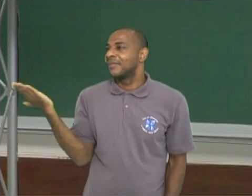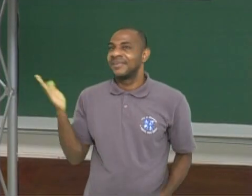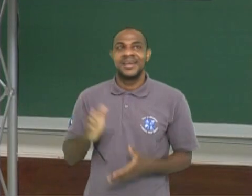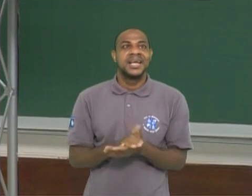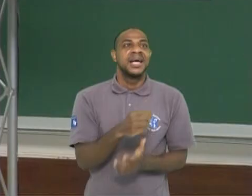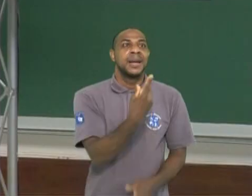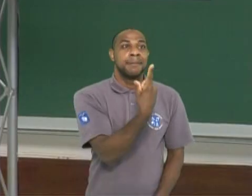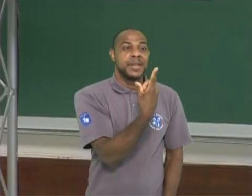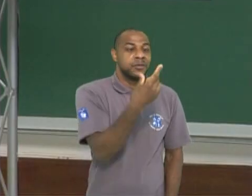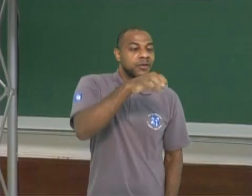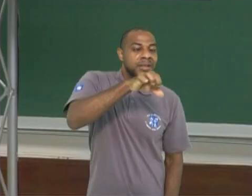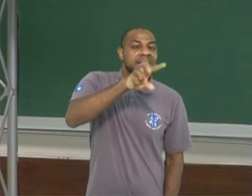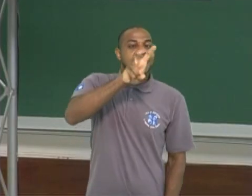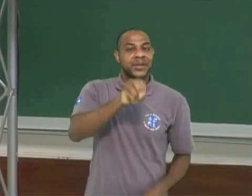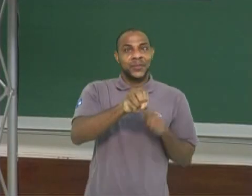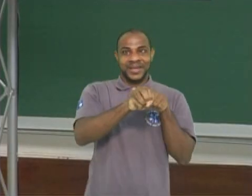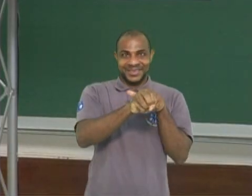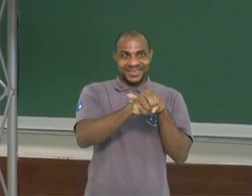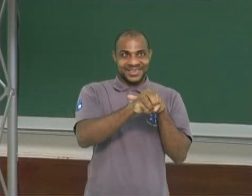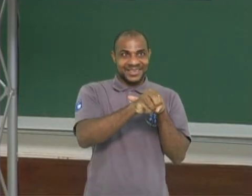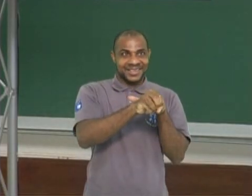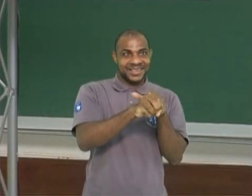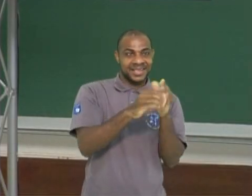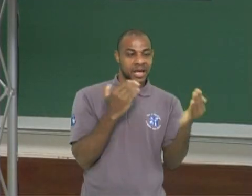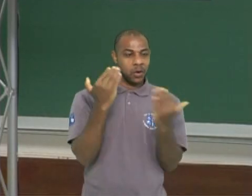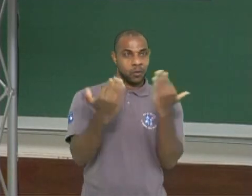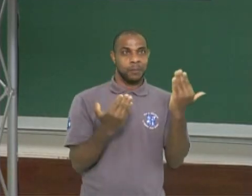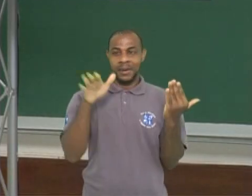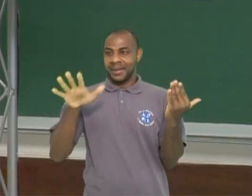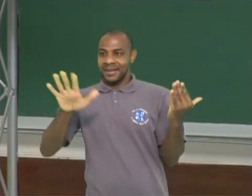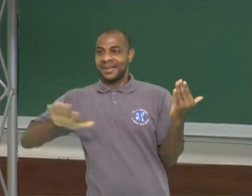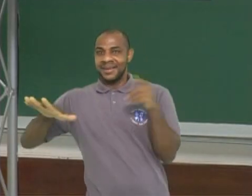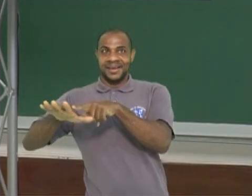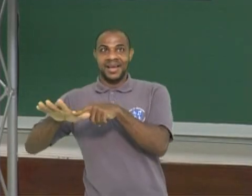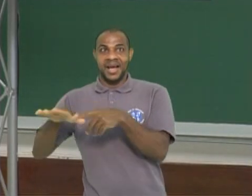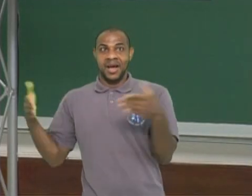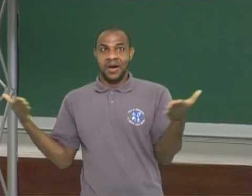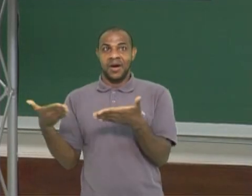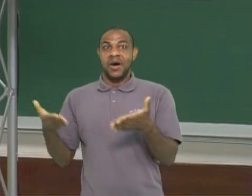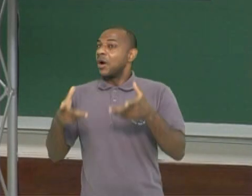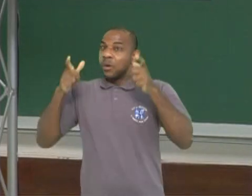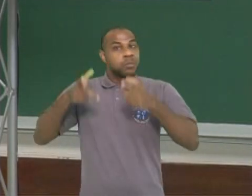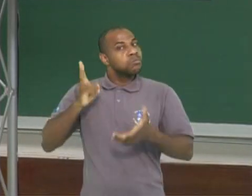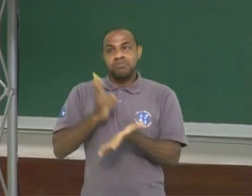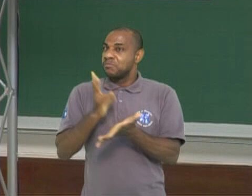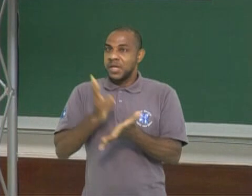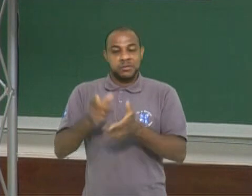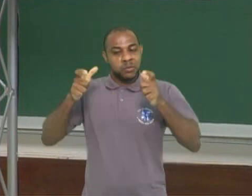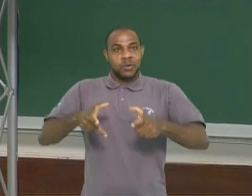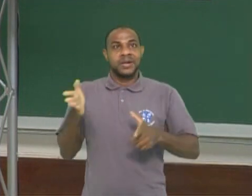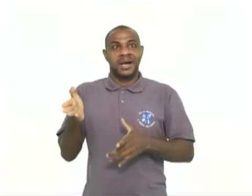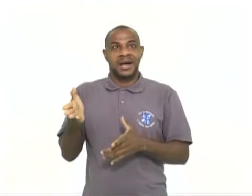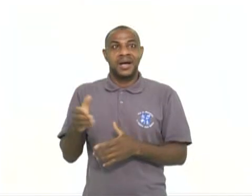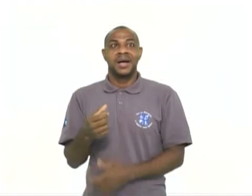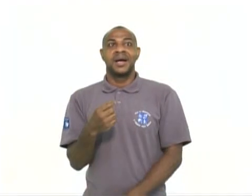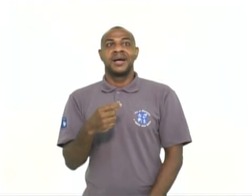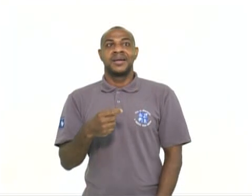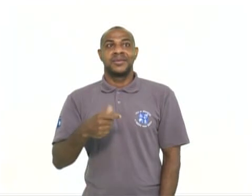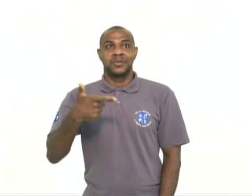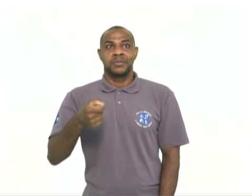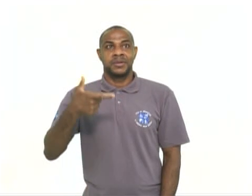analisar essa fotografia aqui, comparando com o bairro Portão, é o mesmo local, né? No ano de